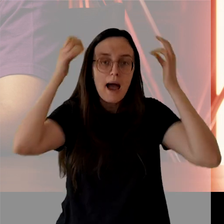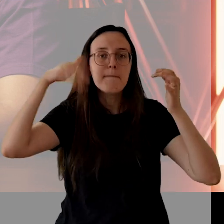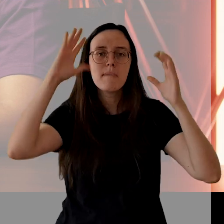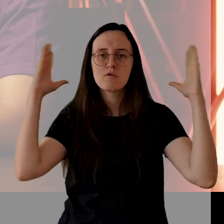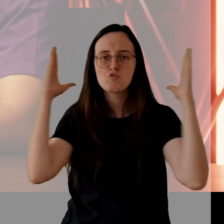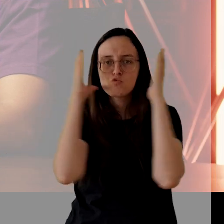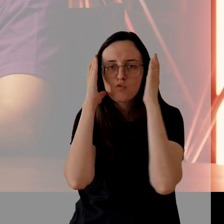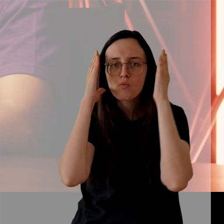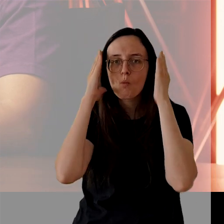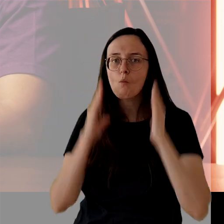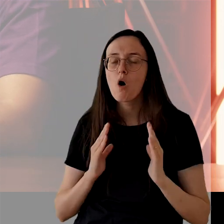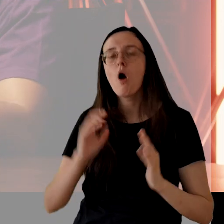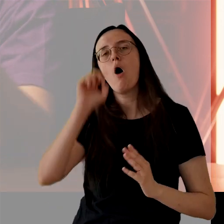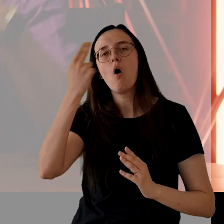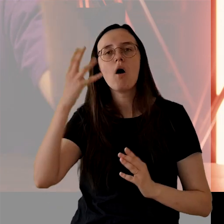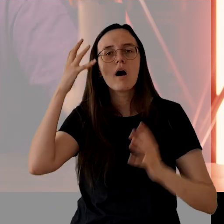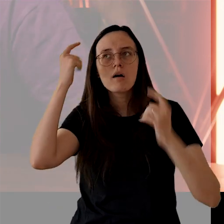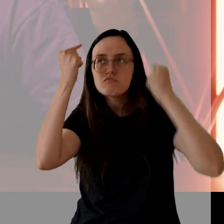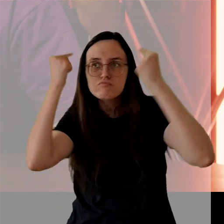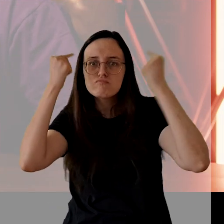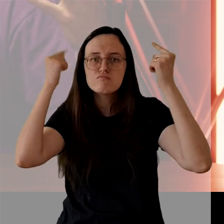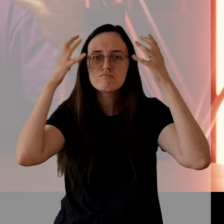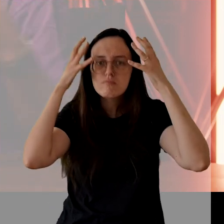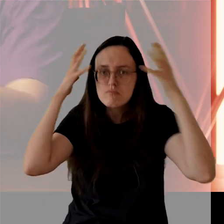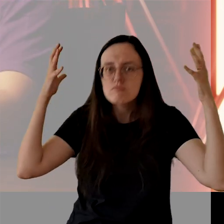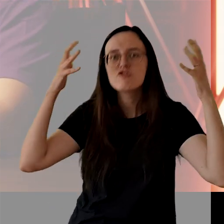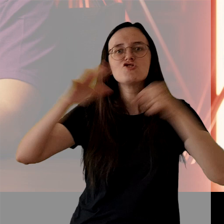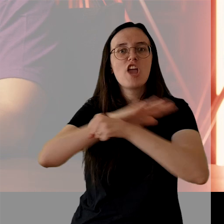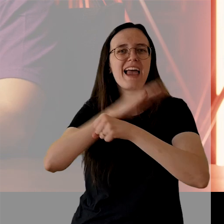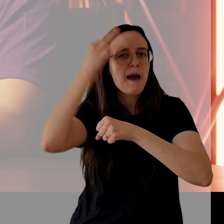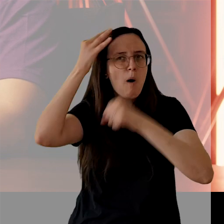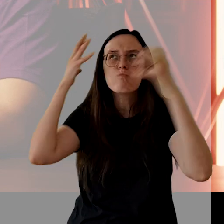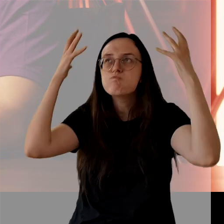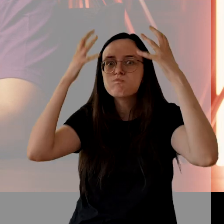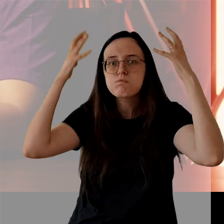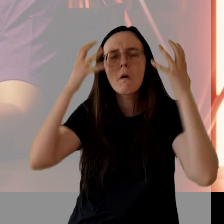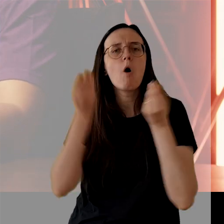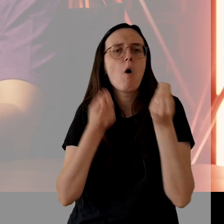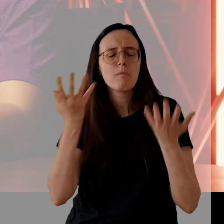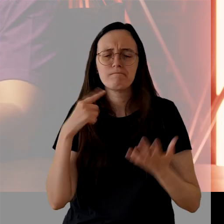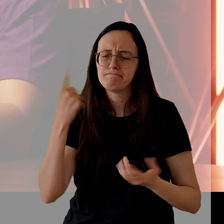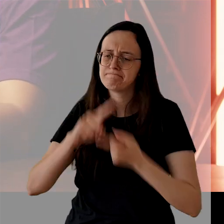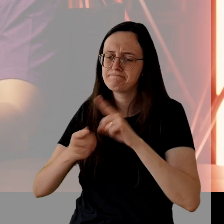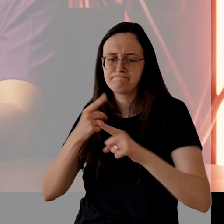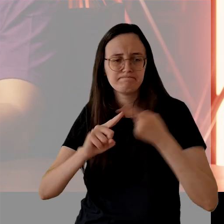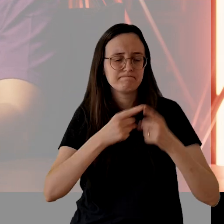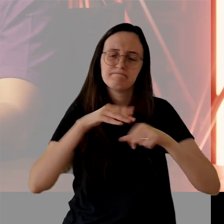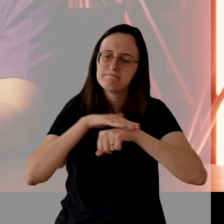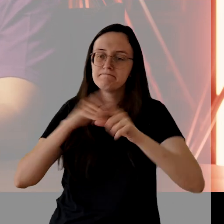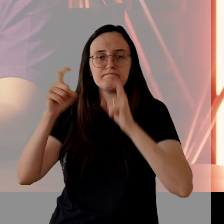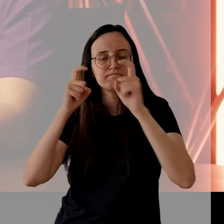curto e liso ou um cabelo encaracolado e bem cheio, né? E aí, durante essa reunião de